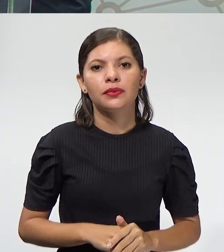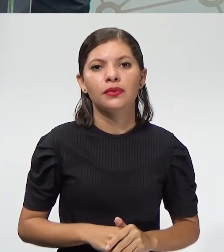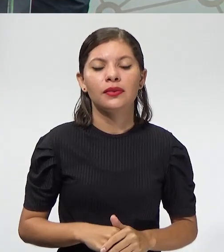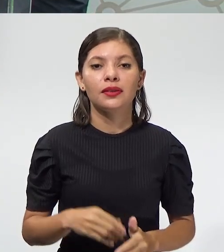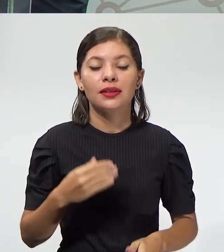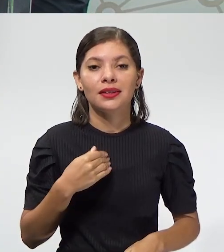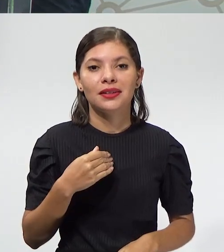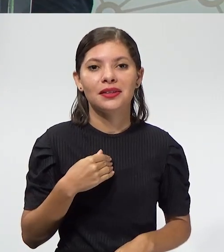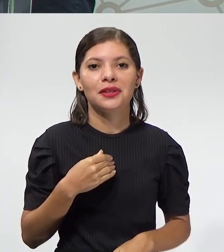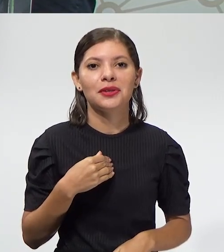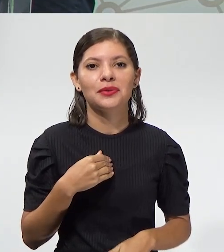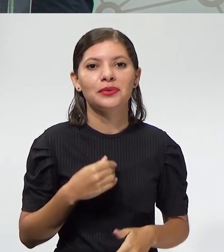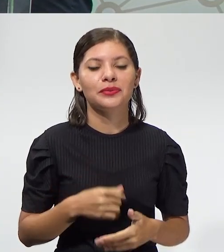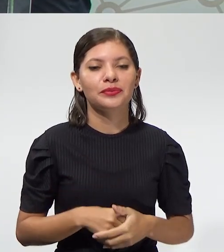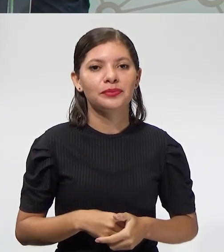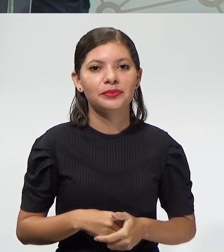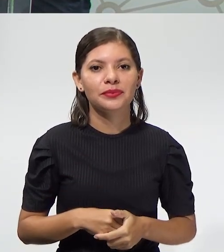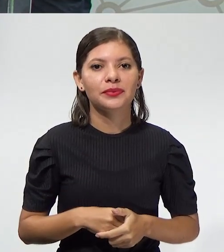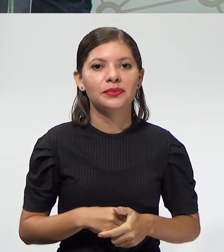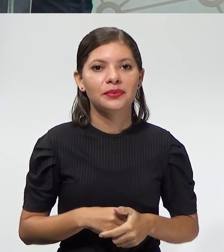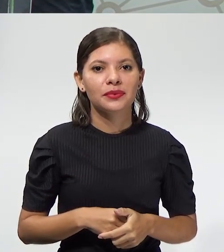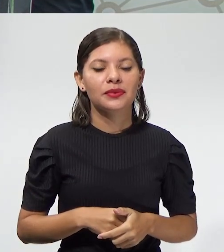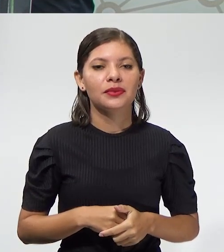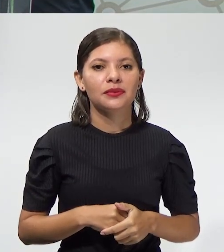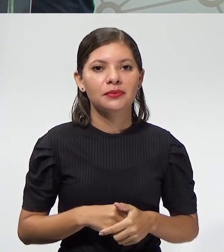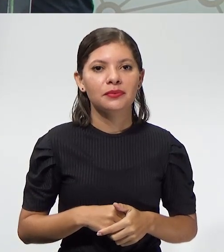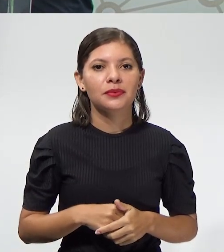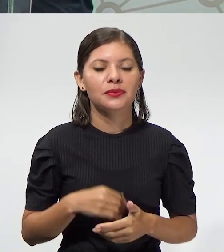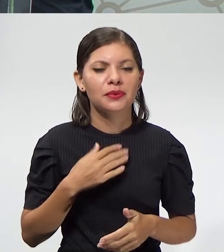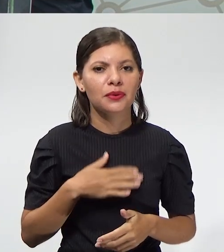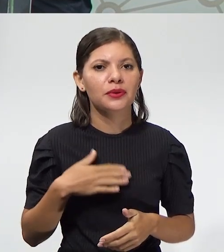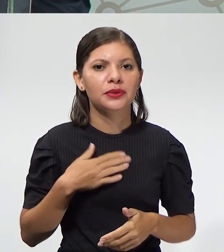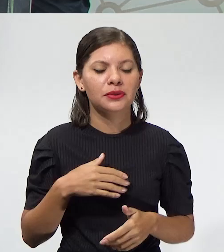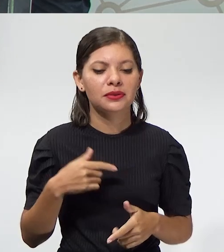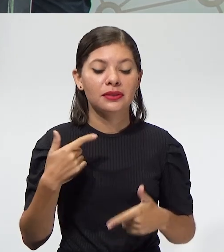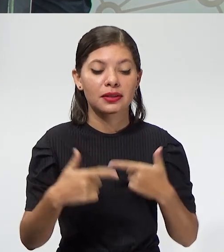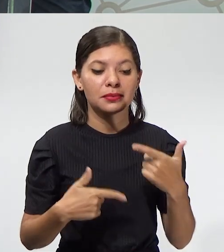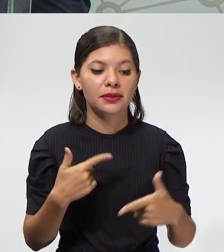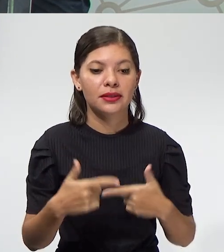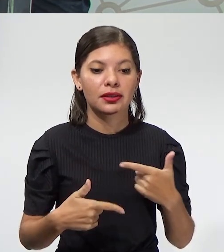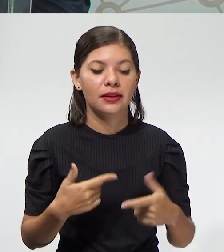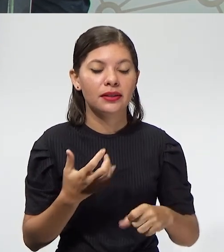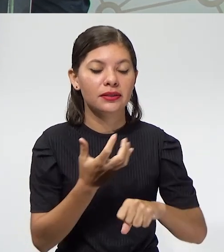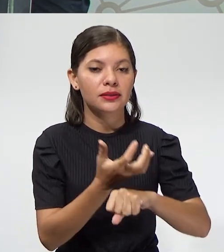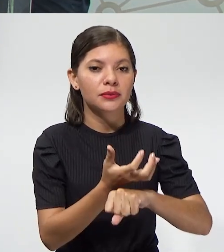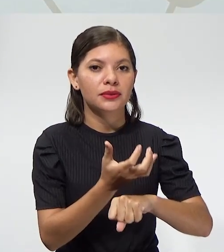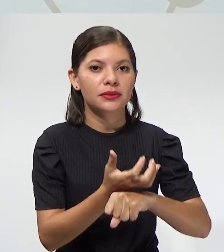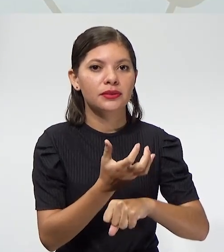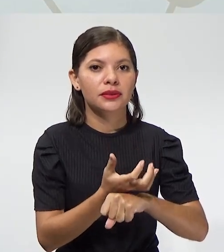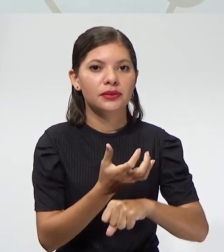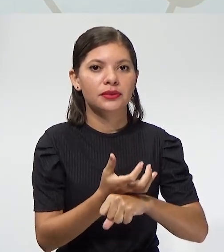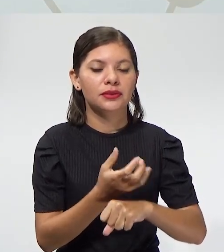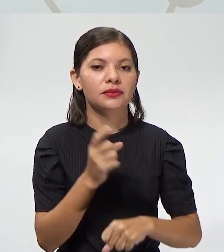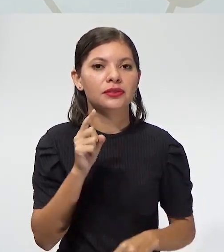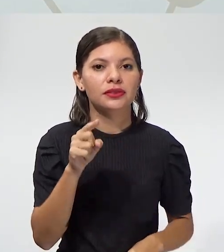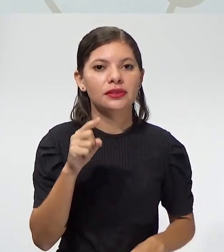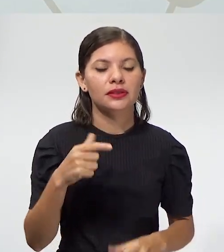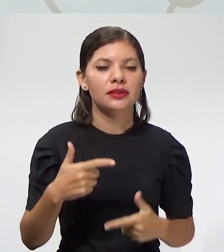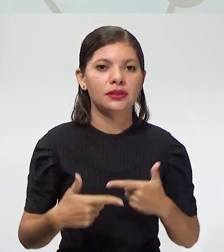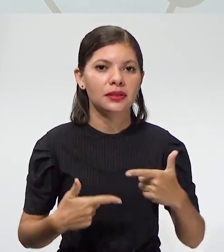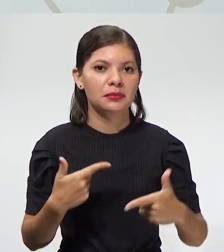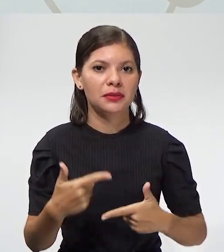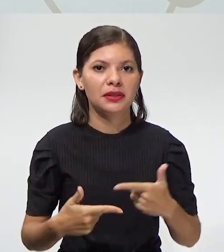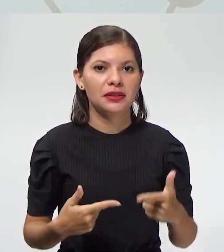professora, acho que faz total sentido quando a gente trabalha assim de forma interdisciplinar, né? Quando você trabalha de forma